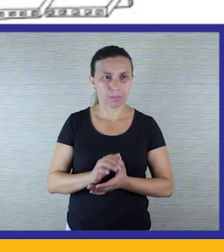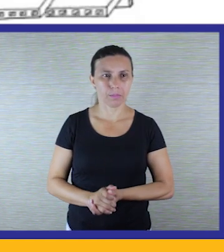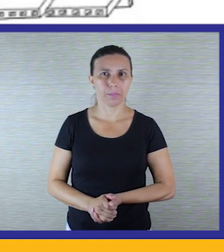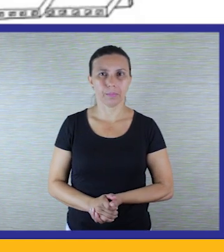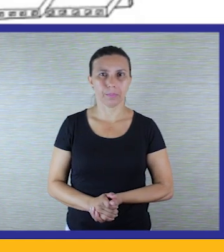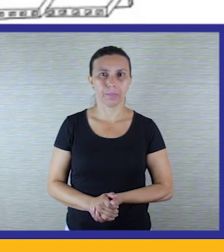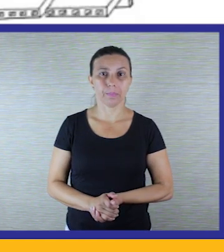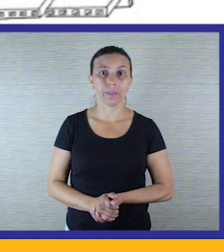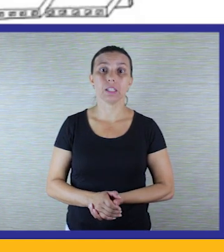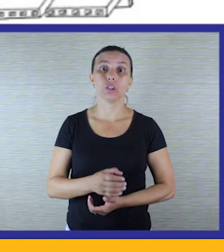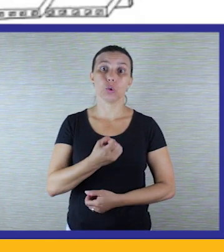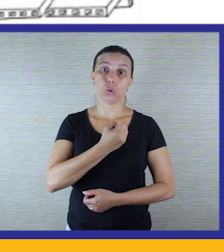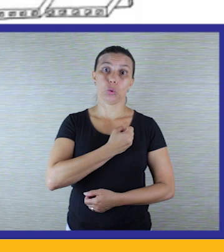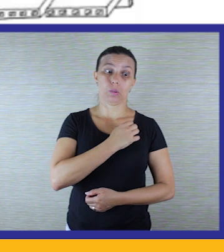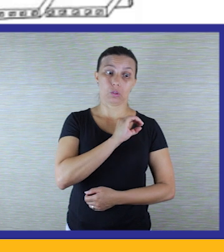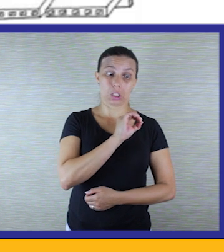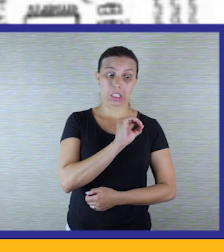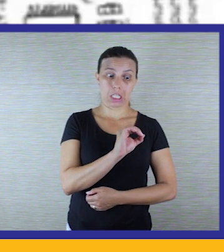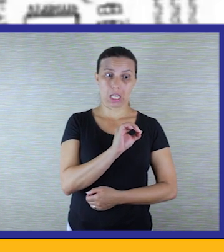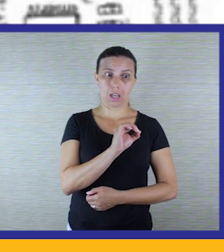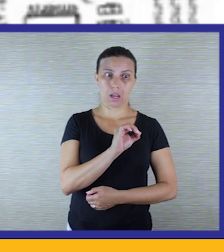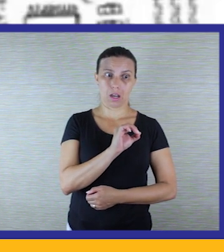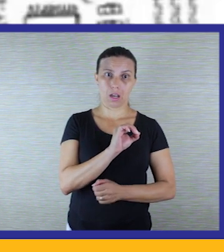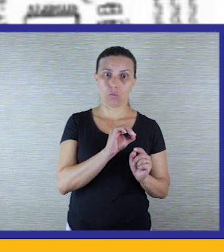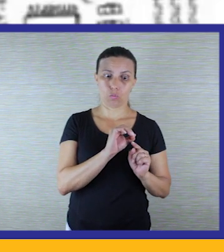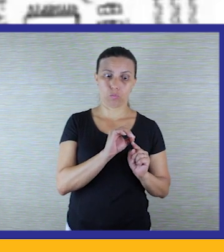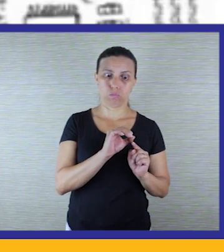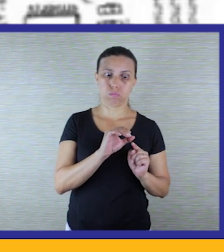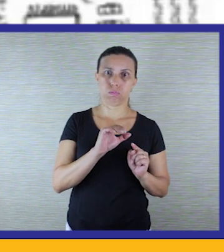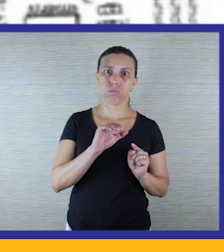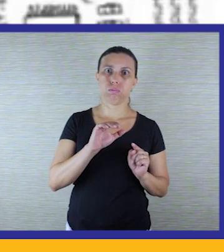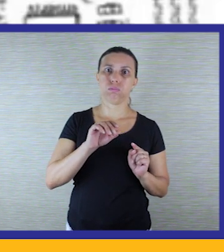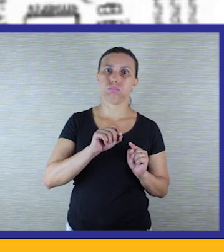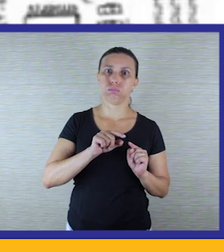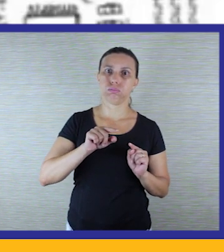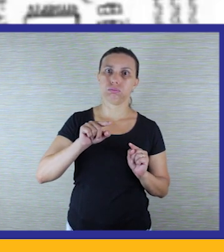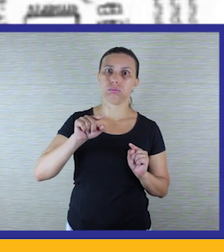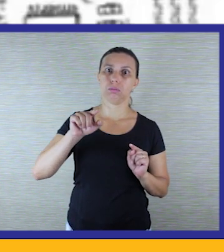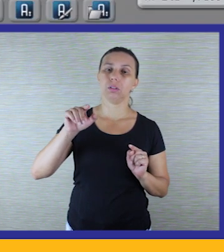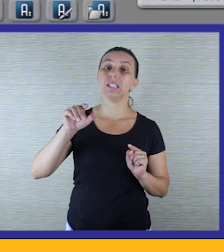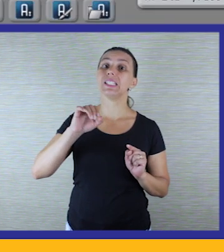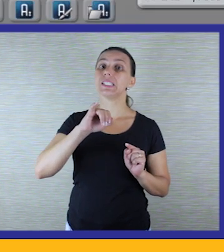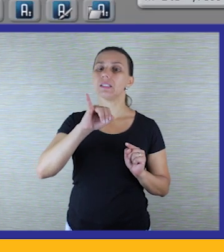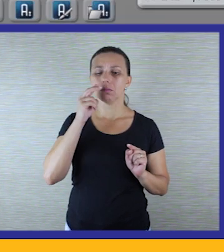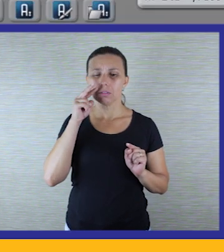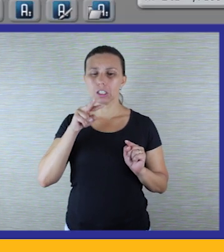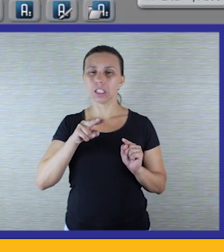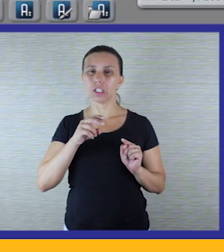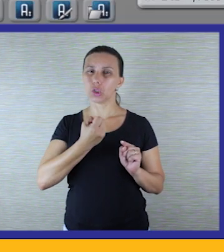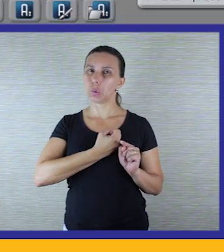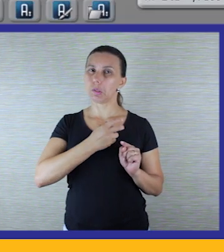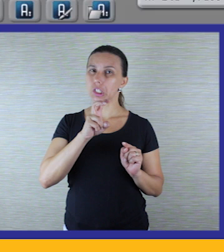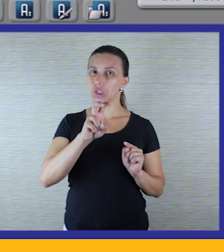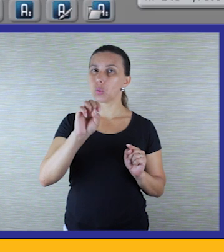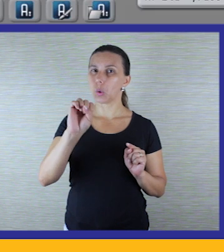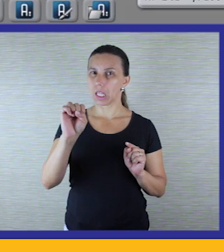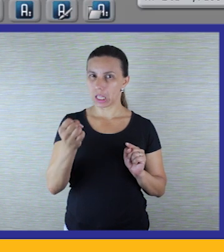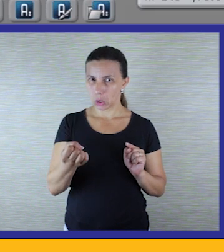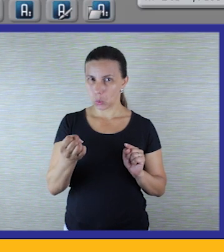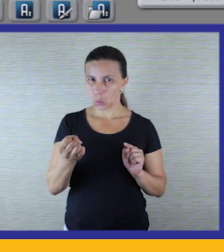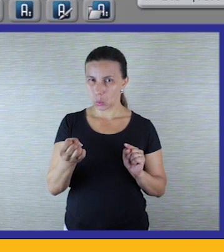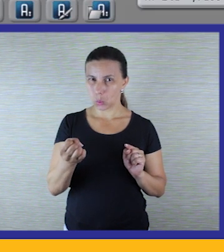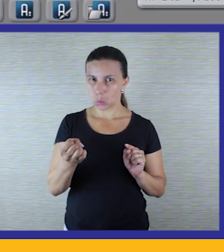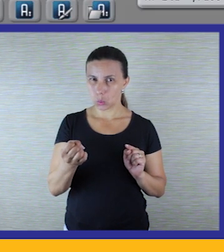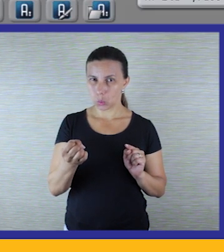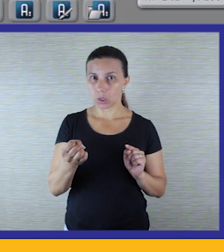Analog 0 vão aumentando. Quando ele estiver no valor 58, que é o valor do Analog 0